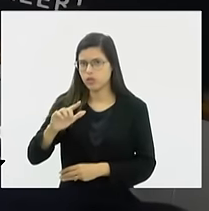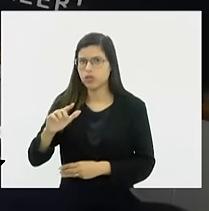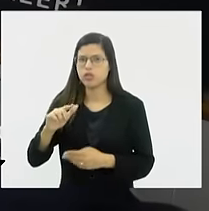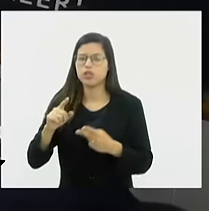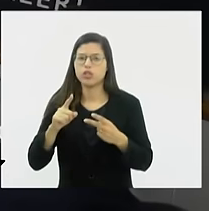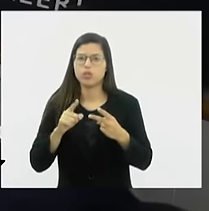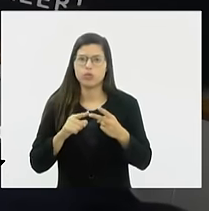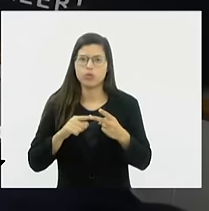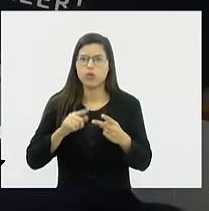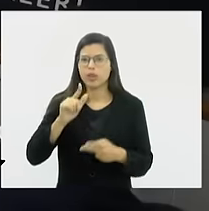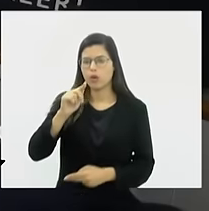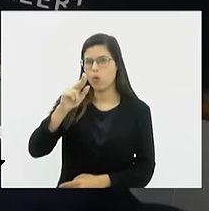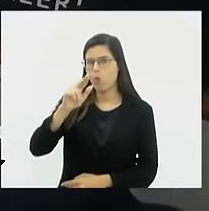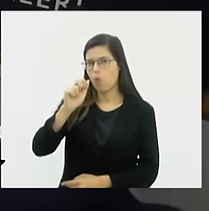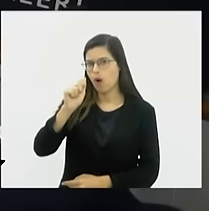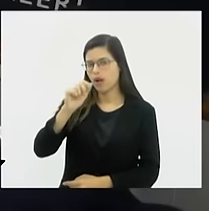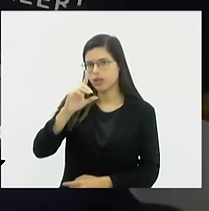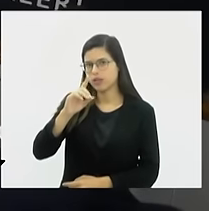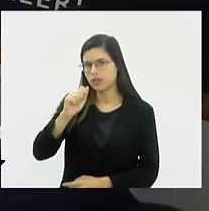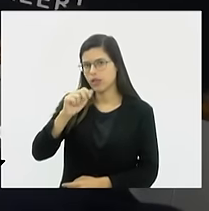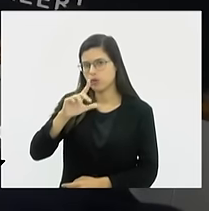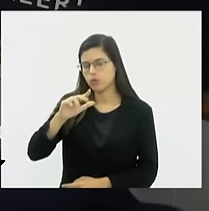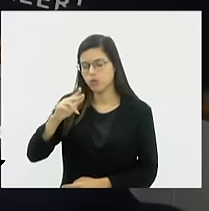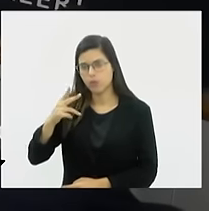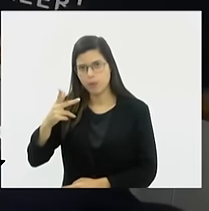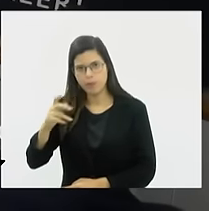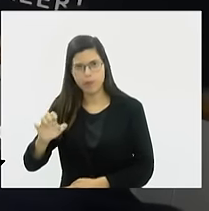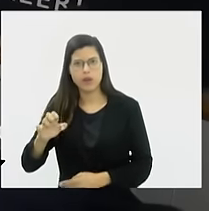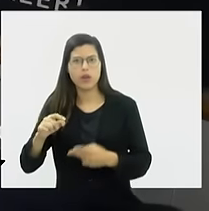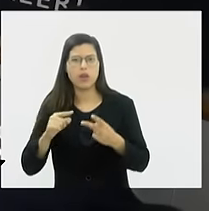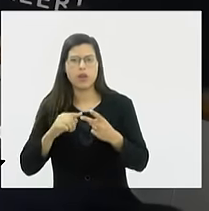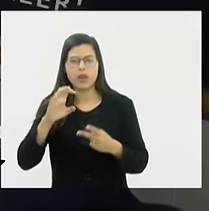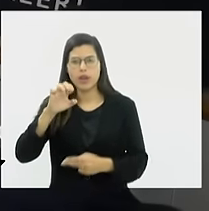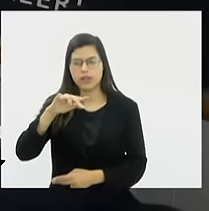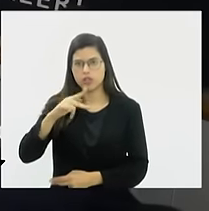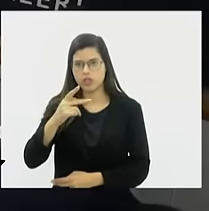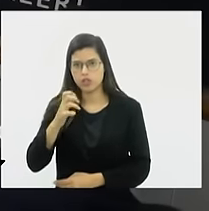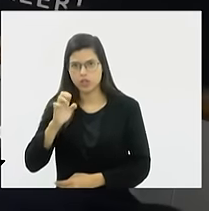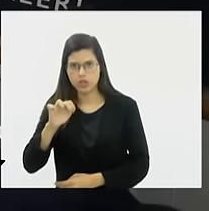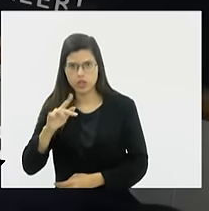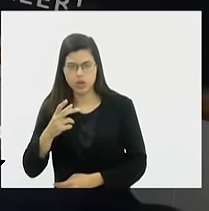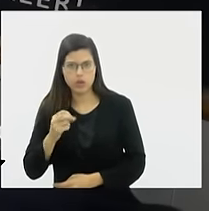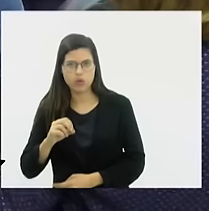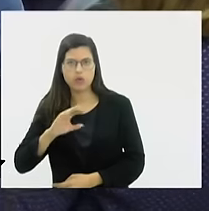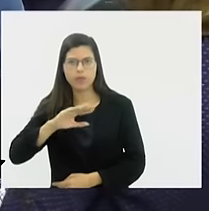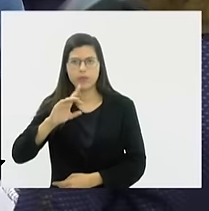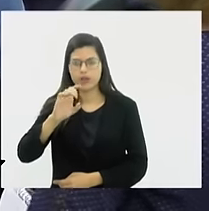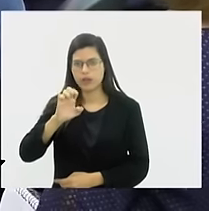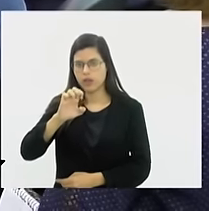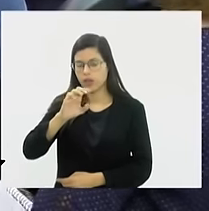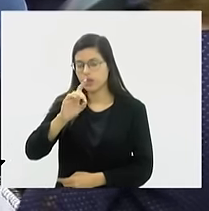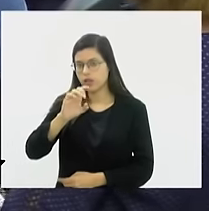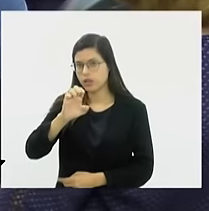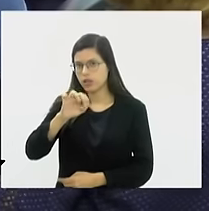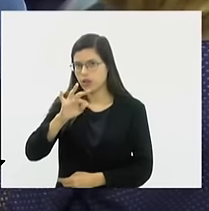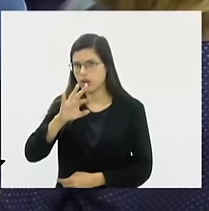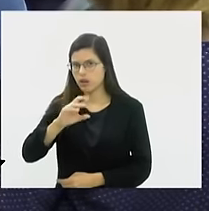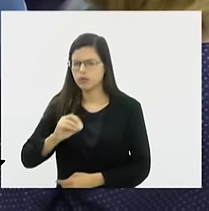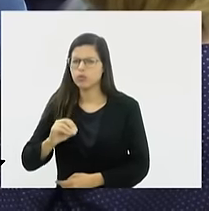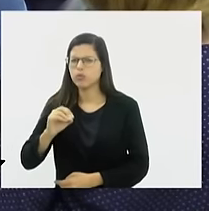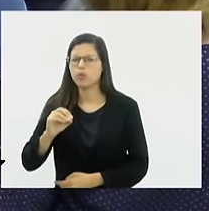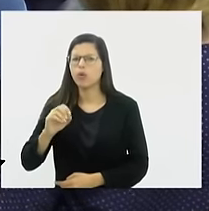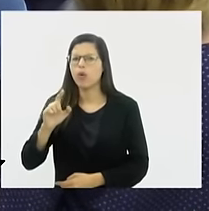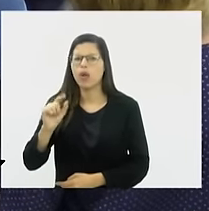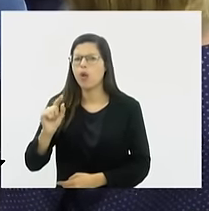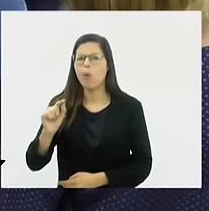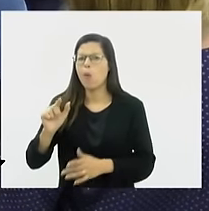Guadalupe, e em Engenho de Dentro também. Esse exato momento, com reboque. É operação de... Dá pra, é de quê? Vossa Excelência